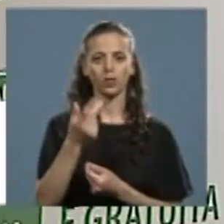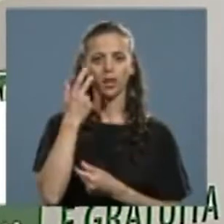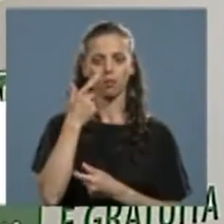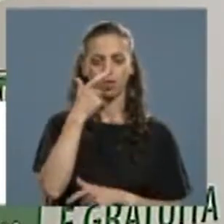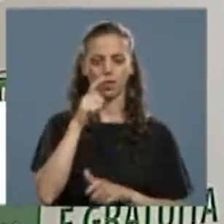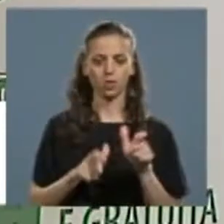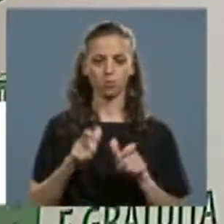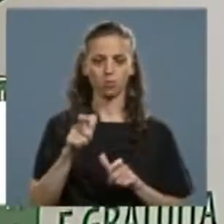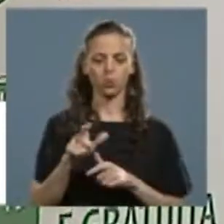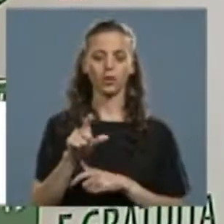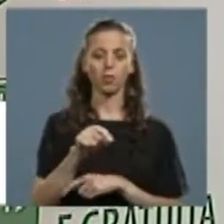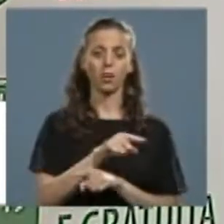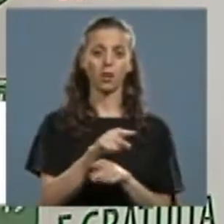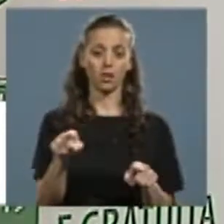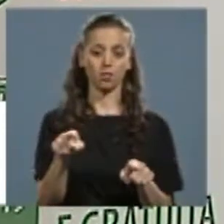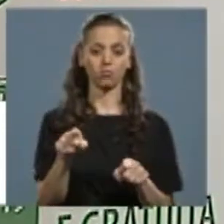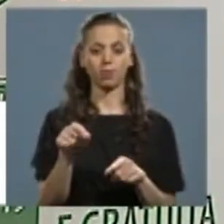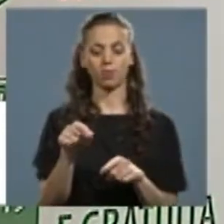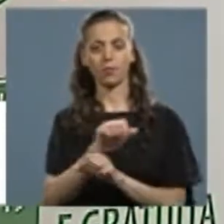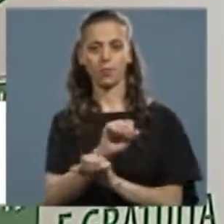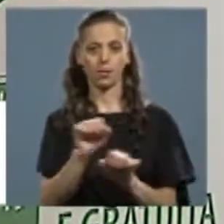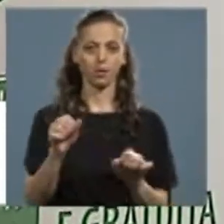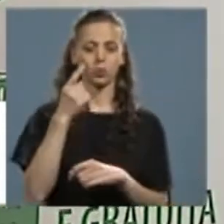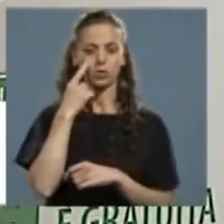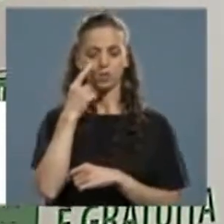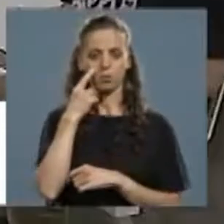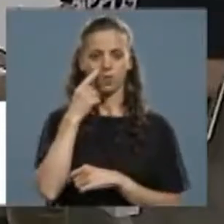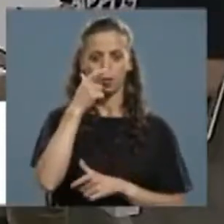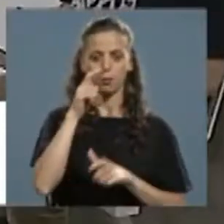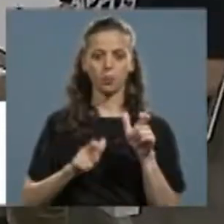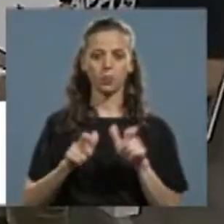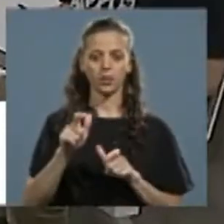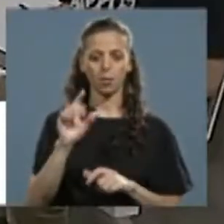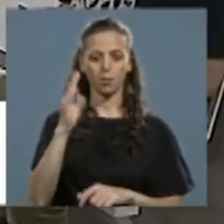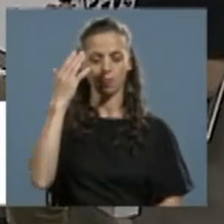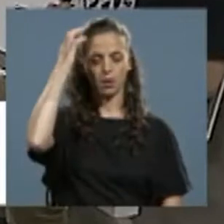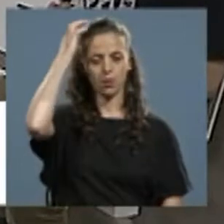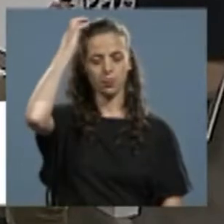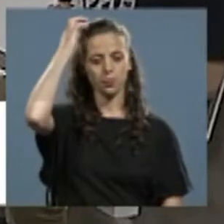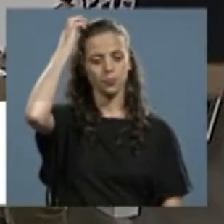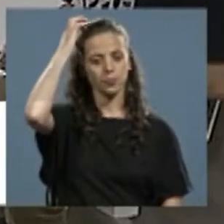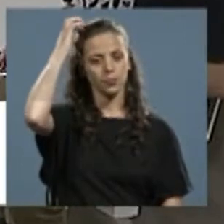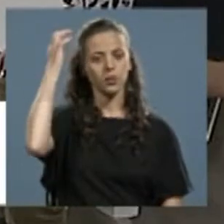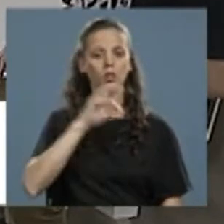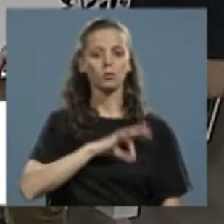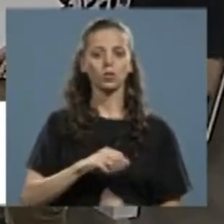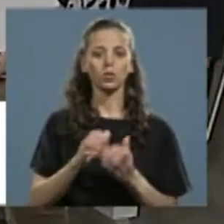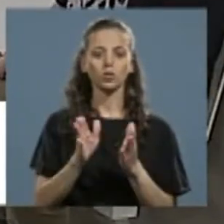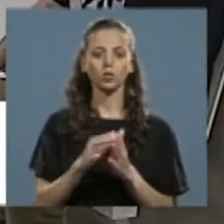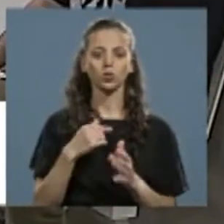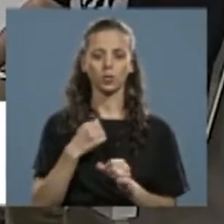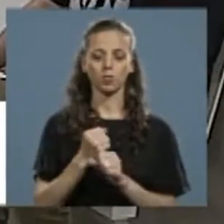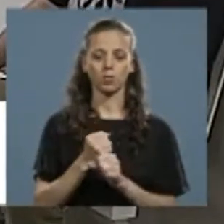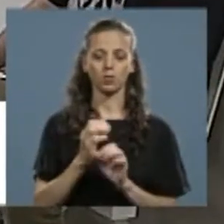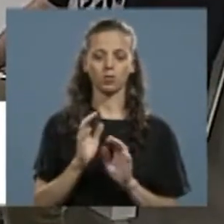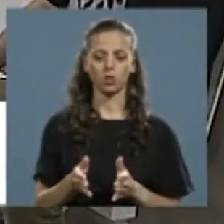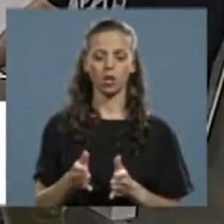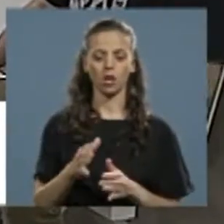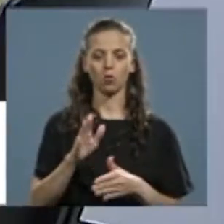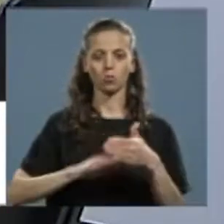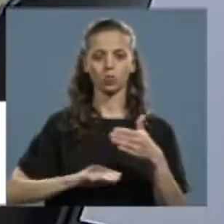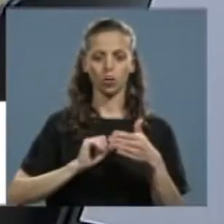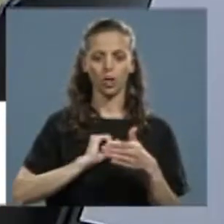destas pessoas, e também a eles o devo, também é para eles este reconhecimento, para a nossa população em primeiro, para os profissionais todos com quem eu trabalhei, especialmente os meus